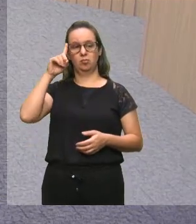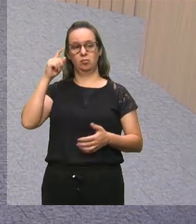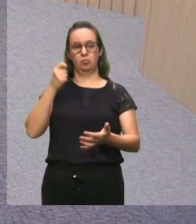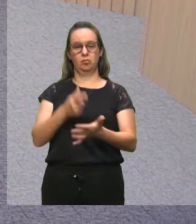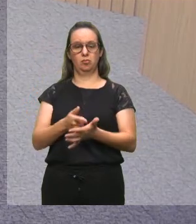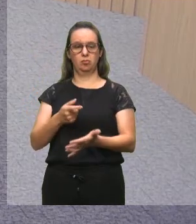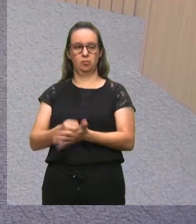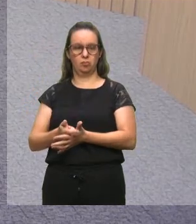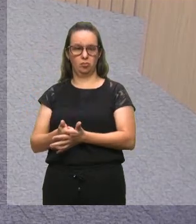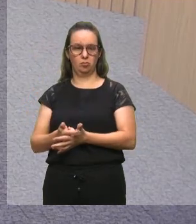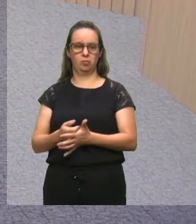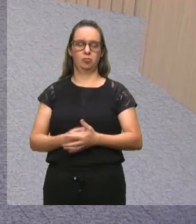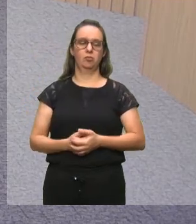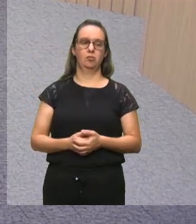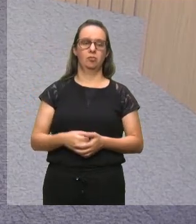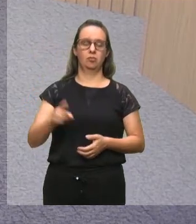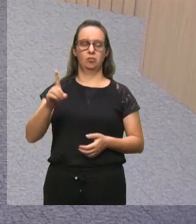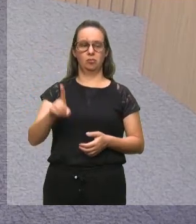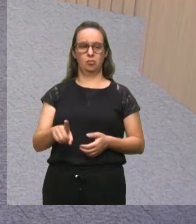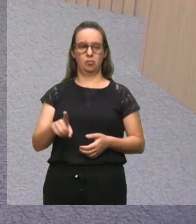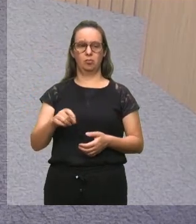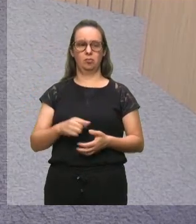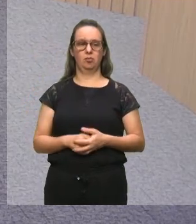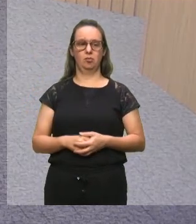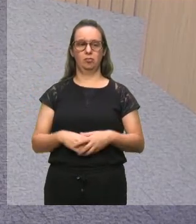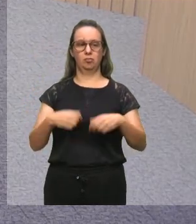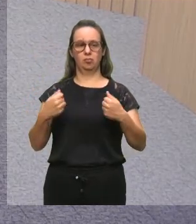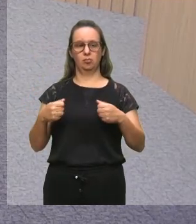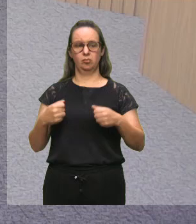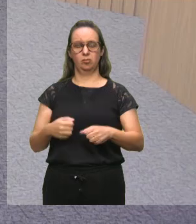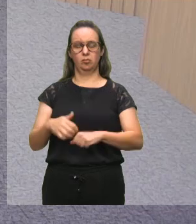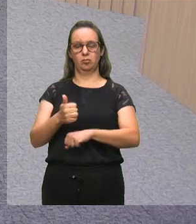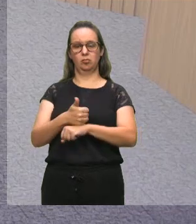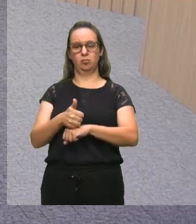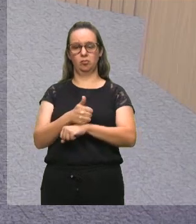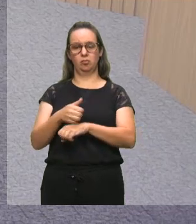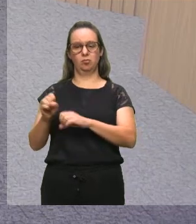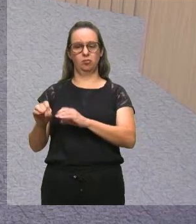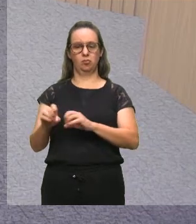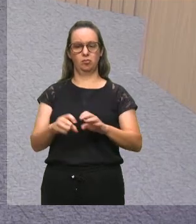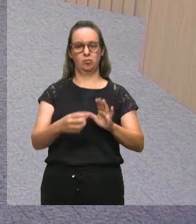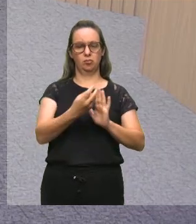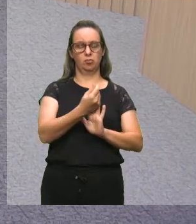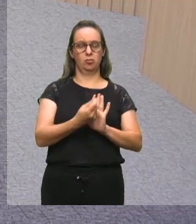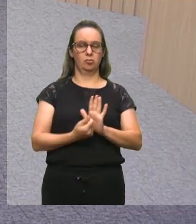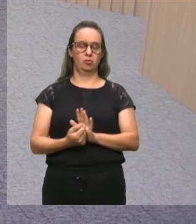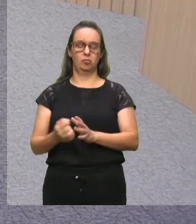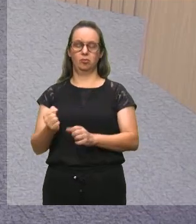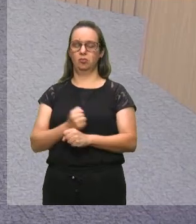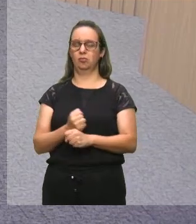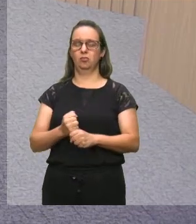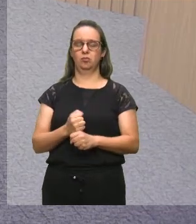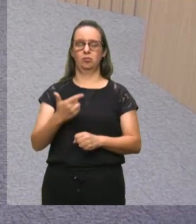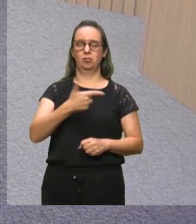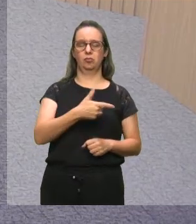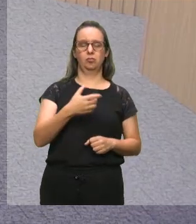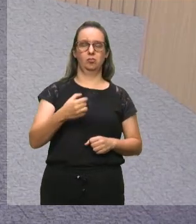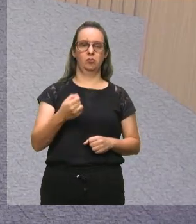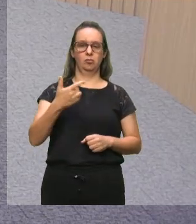mínimo para os profissionais da educação no orçamento para o ano de 2025?